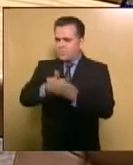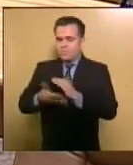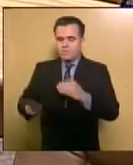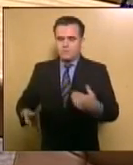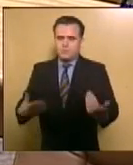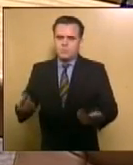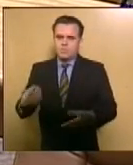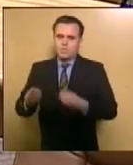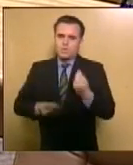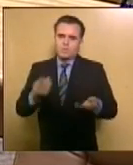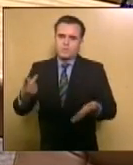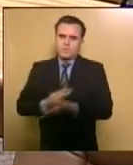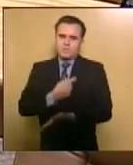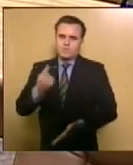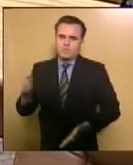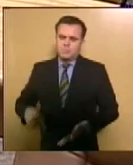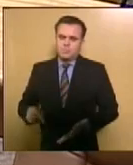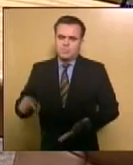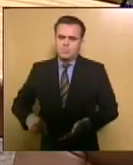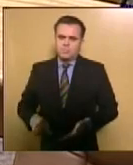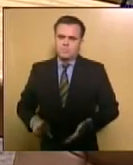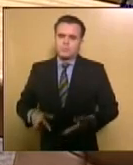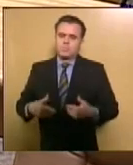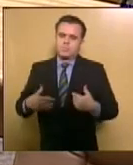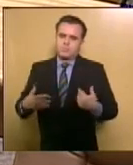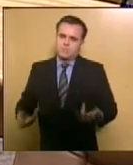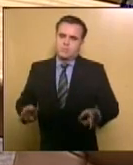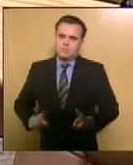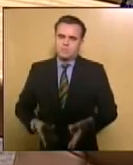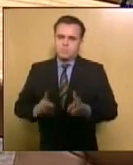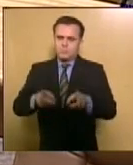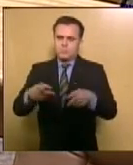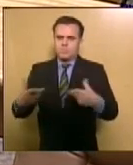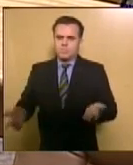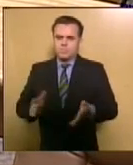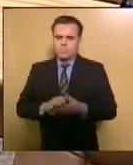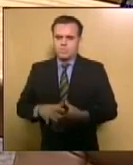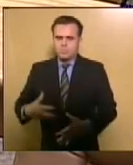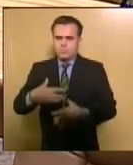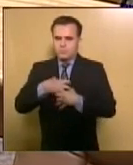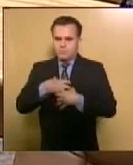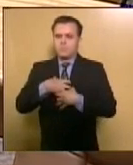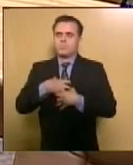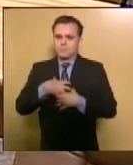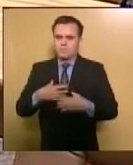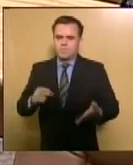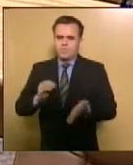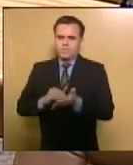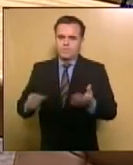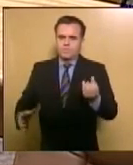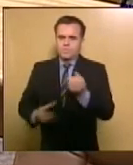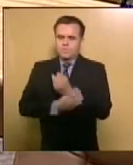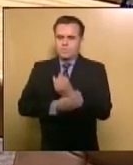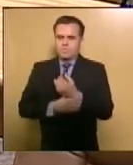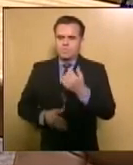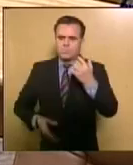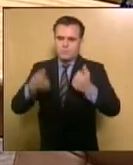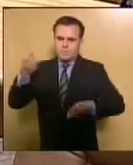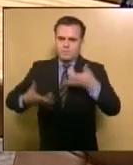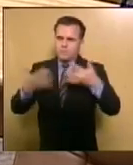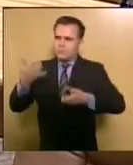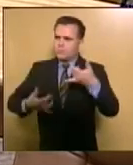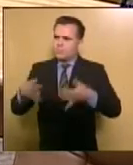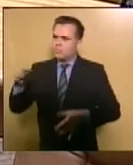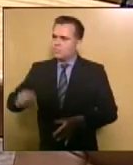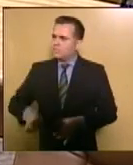a gente fica nesse processo de democratização dos meios de comunicação porque a sensação de insegurança Como já foi trazido aqui